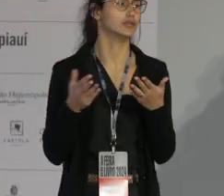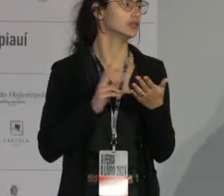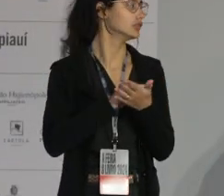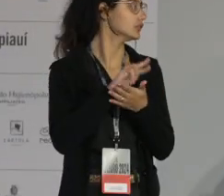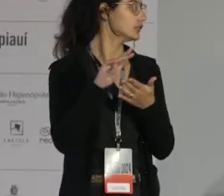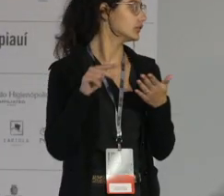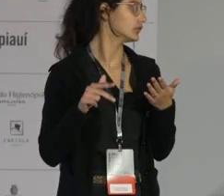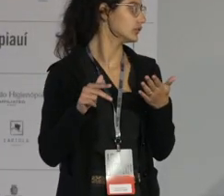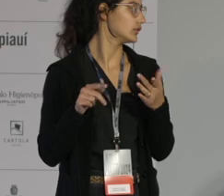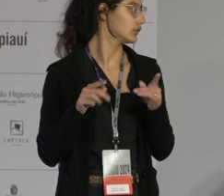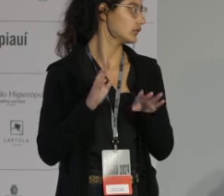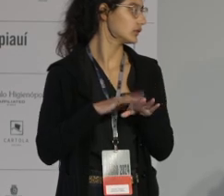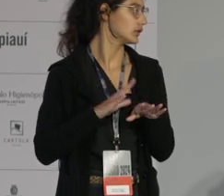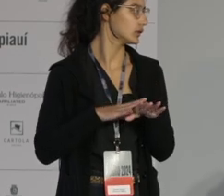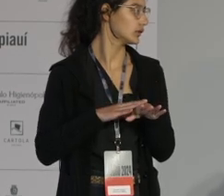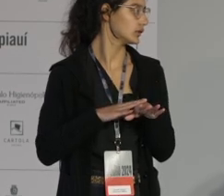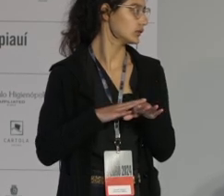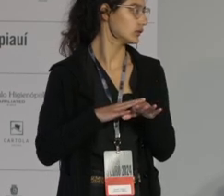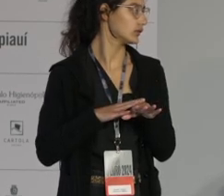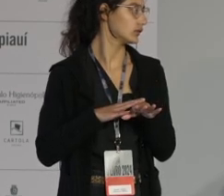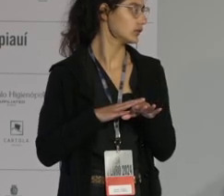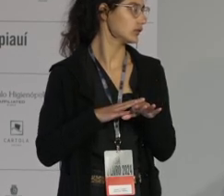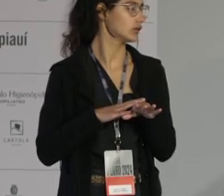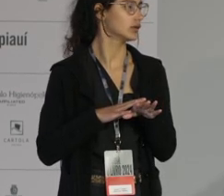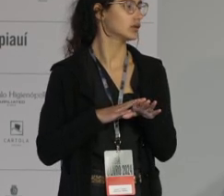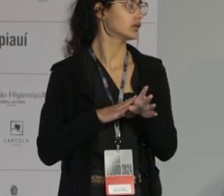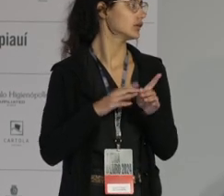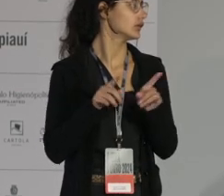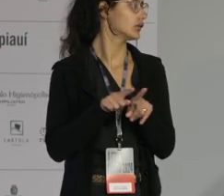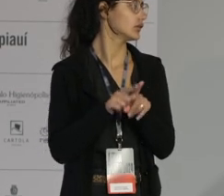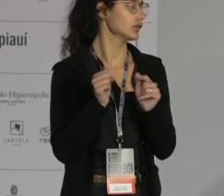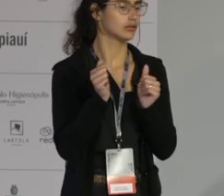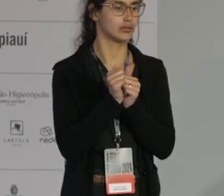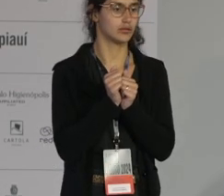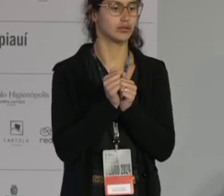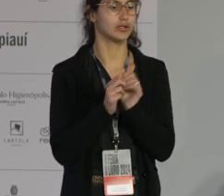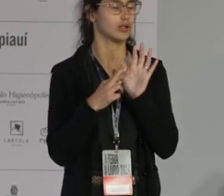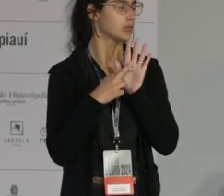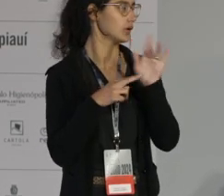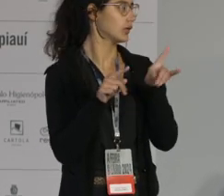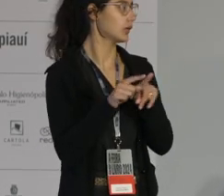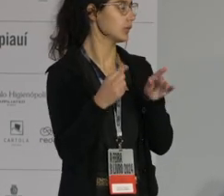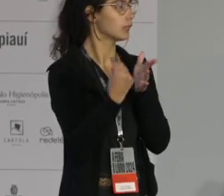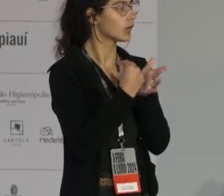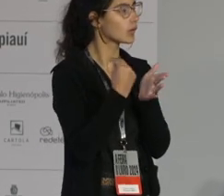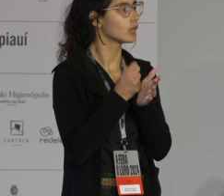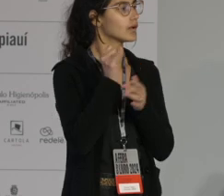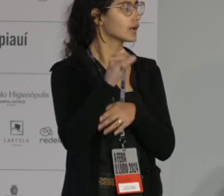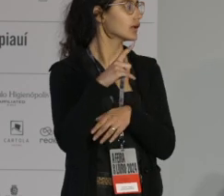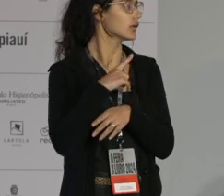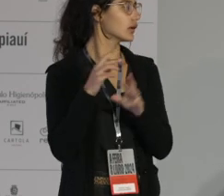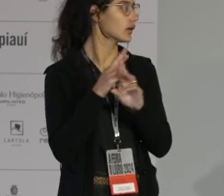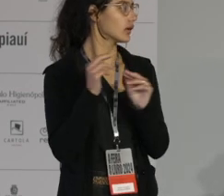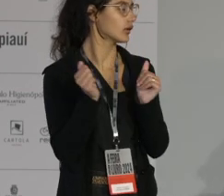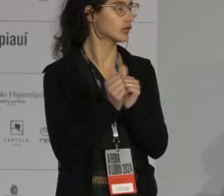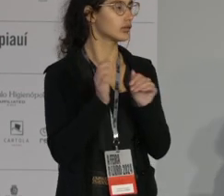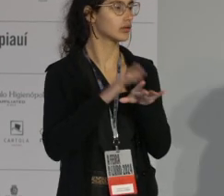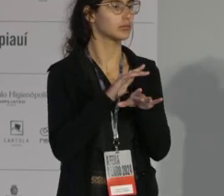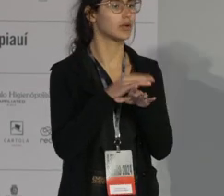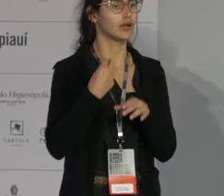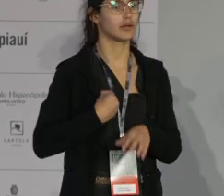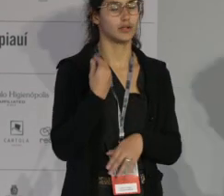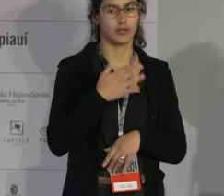muita coisa, autoficção, etc. E a repórter me perguntou se tinha a ver, se eu estava contando a minha vida e